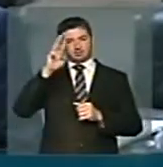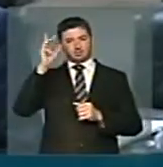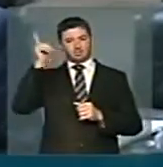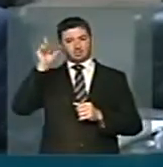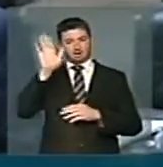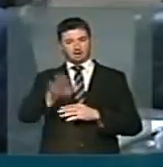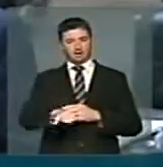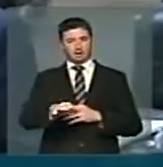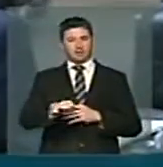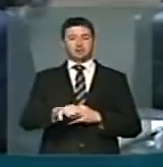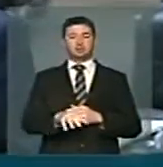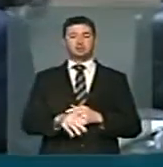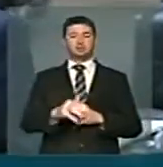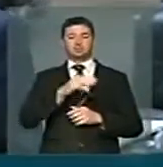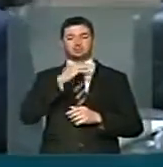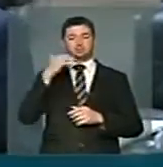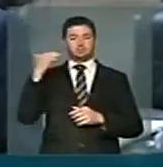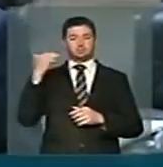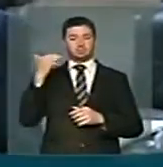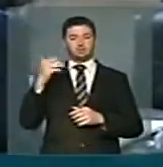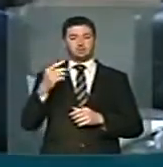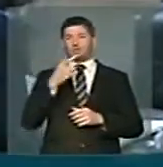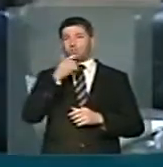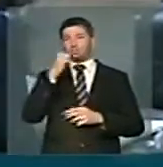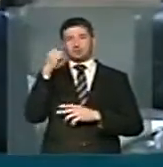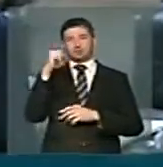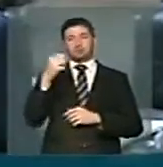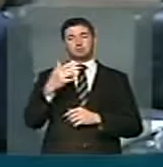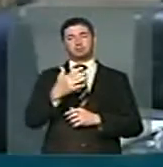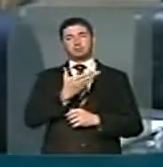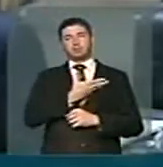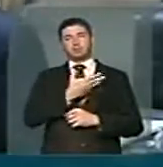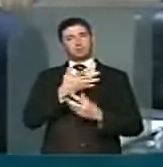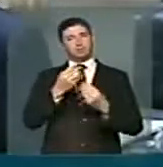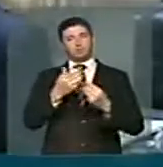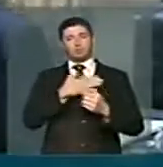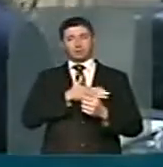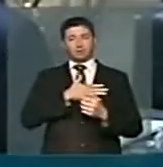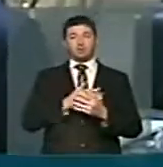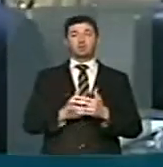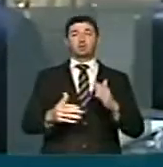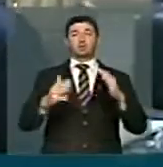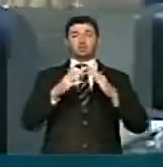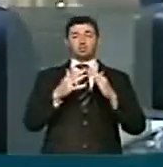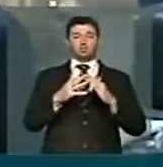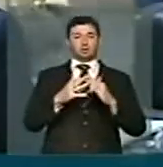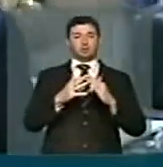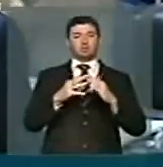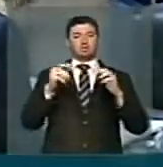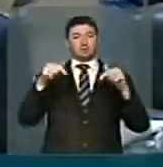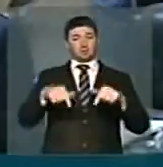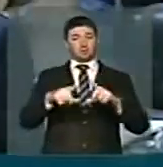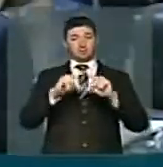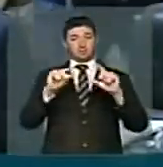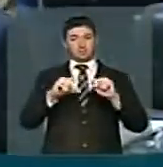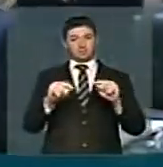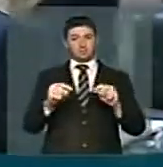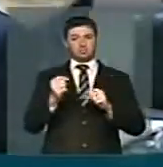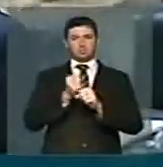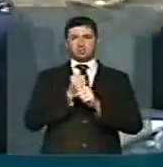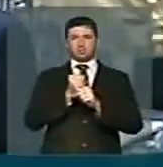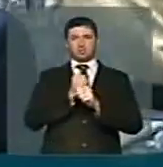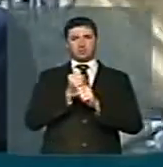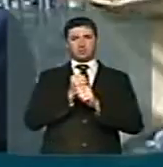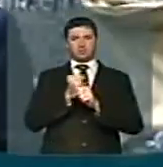terça-feira faleceu um sergipano querido por todos nós, que residiu e residia aqui em Brasília por